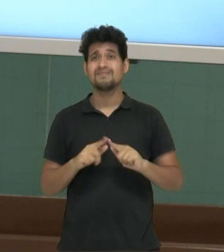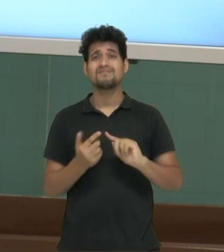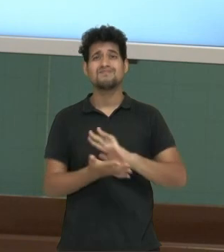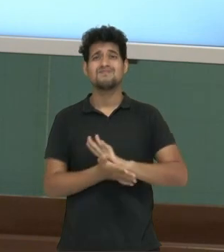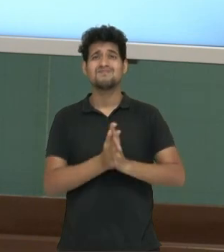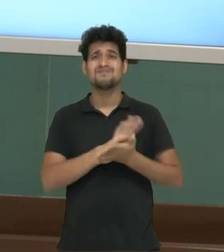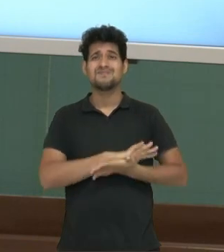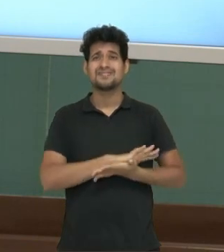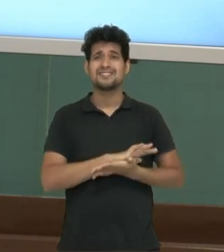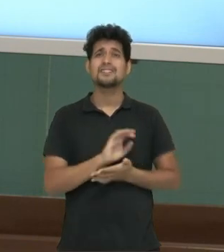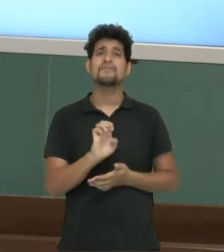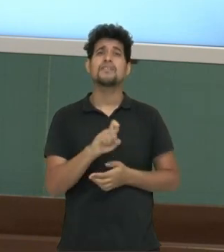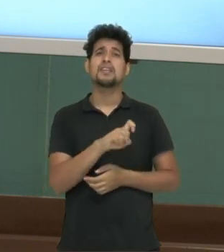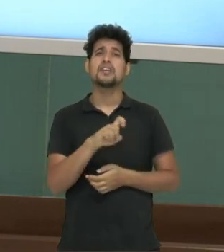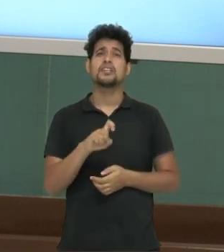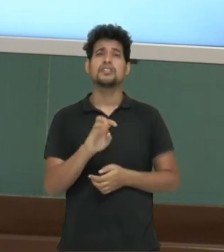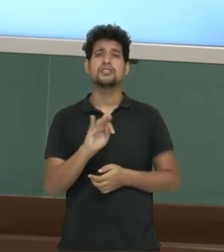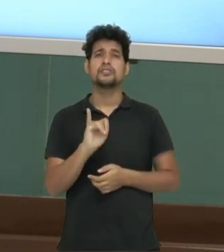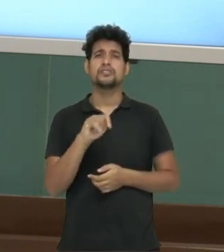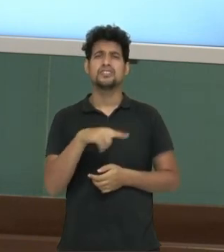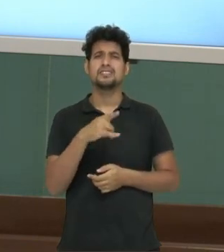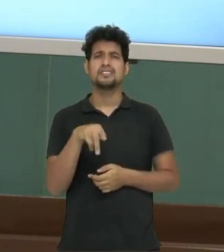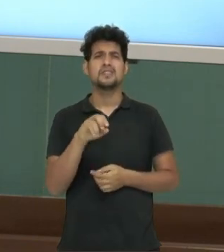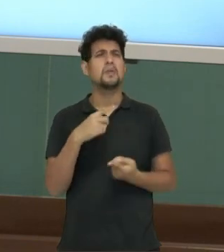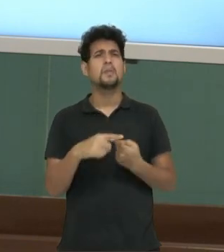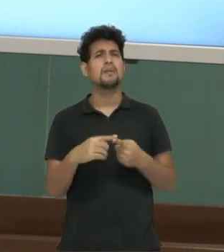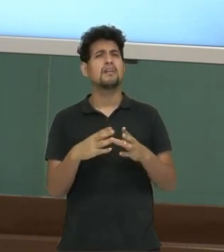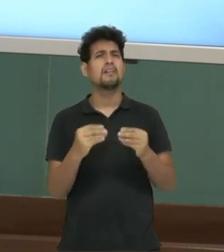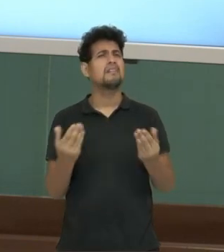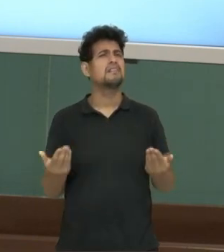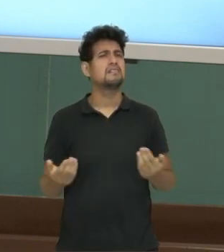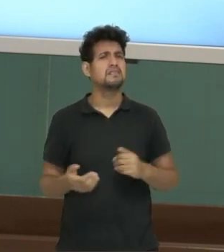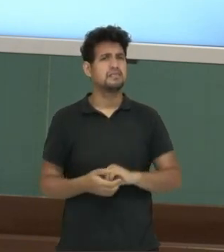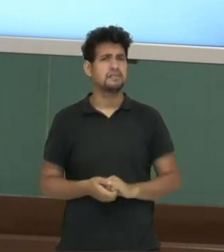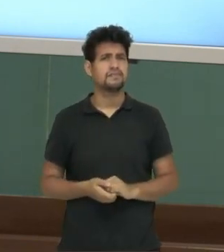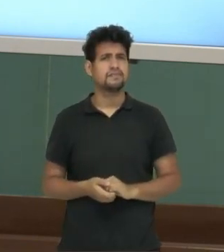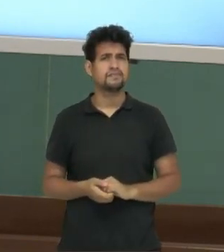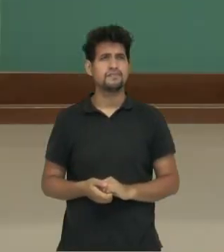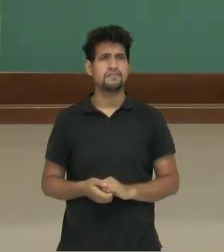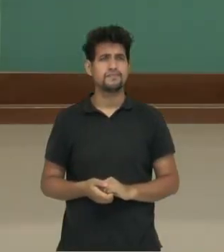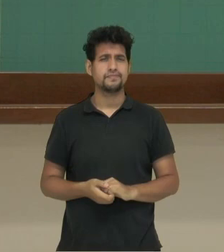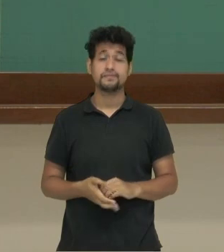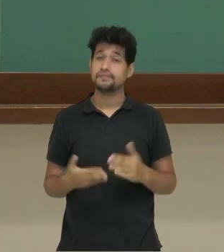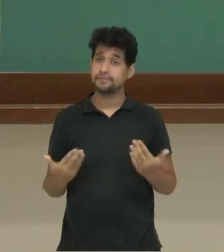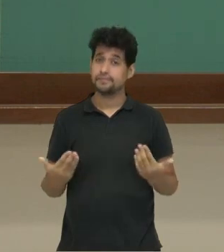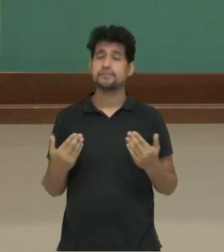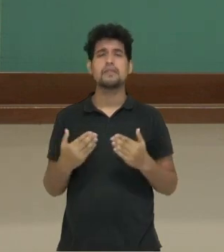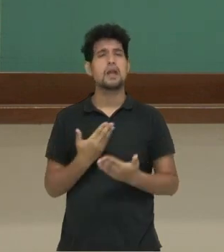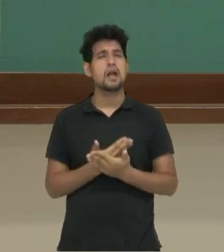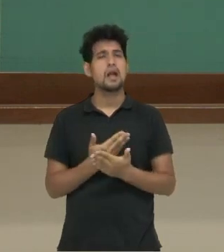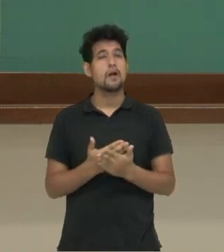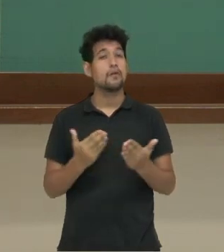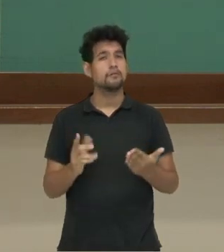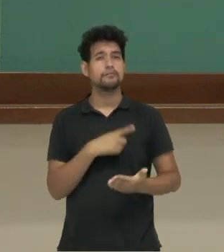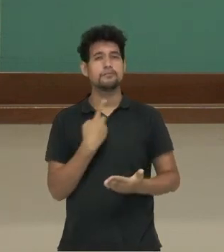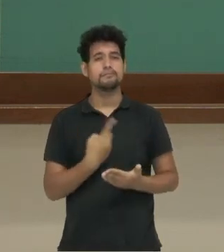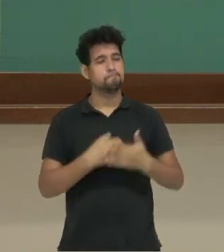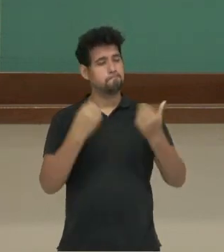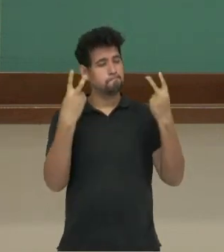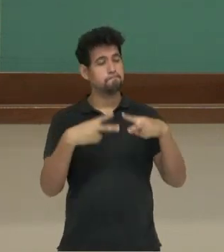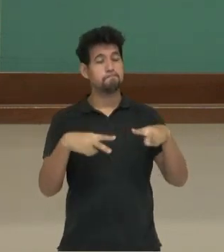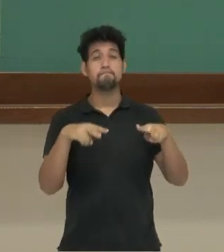O que será que pode gerar essa extinção das espécies de anfíbios? Ok? Então, na aula de hoje, nós falamos